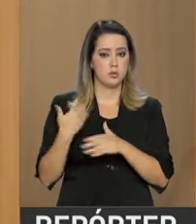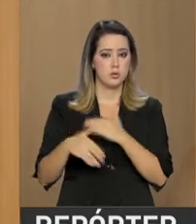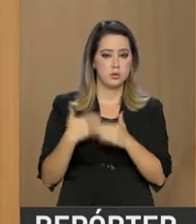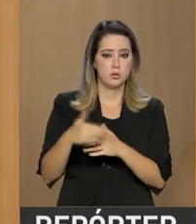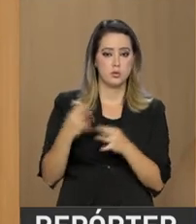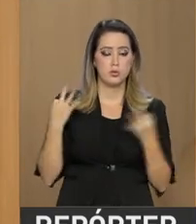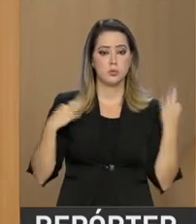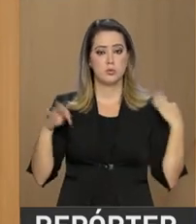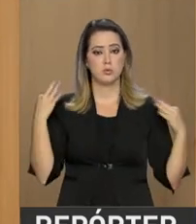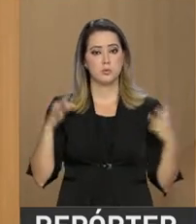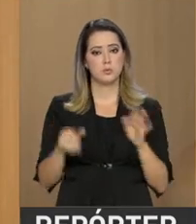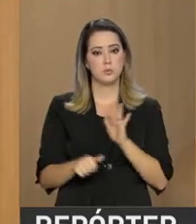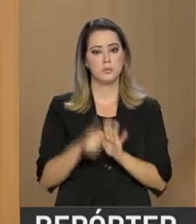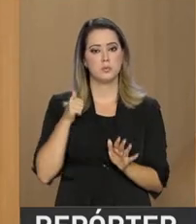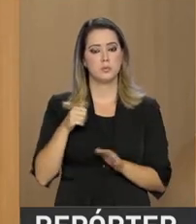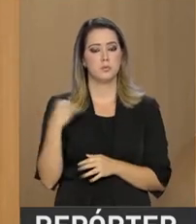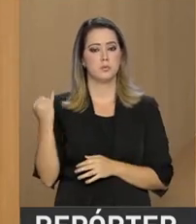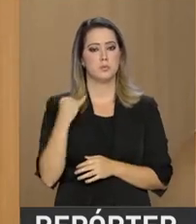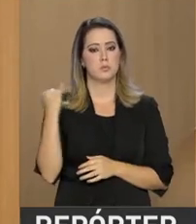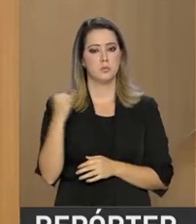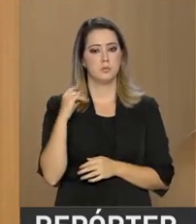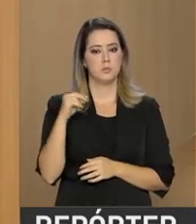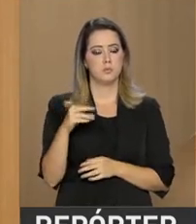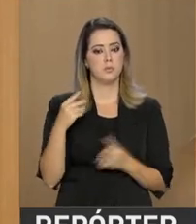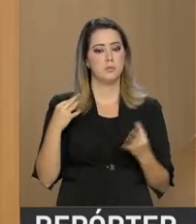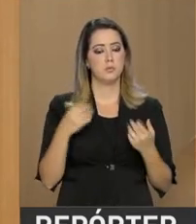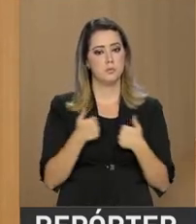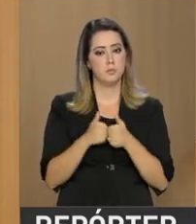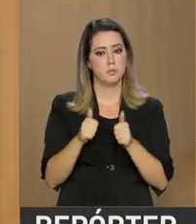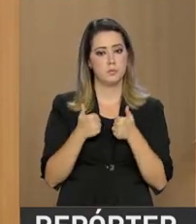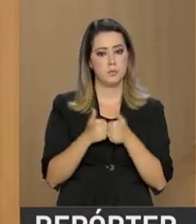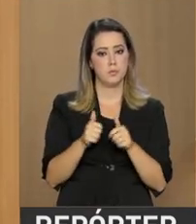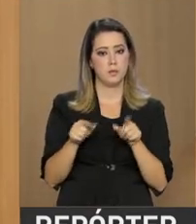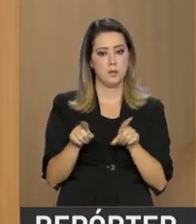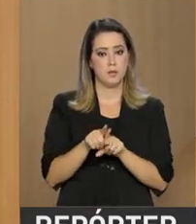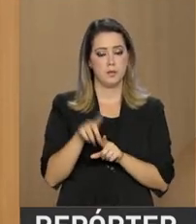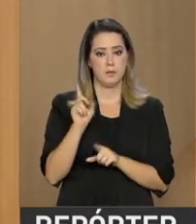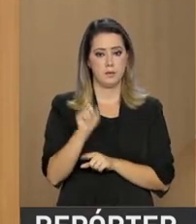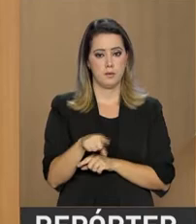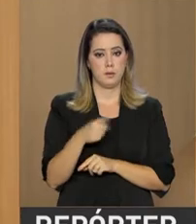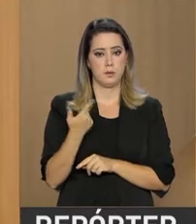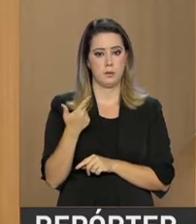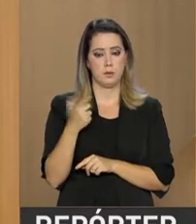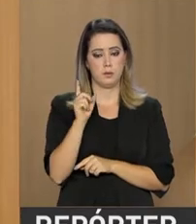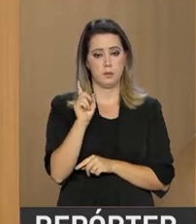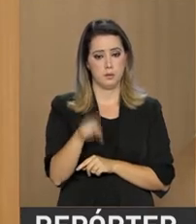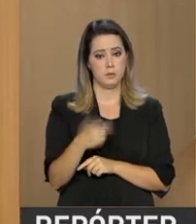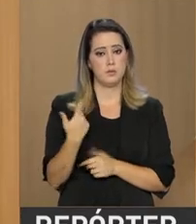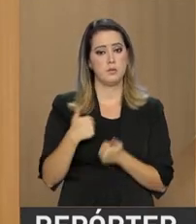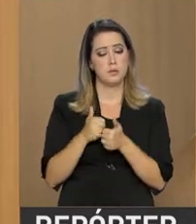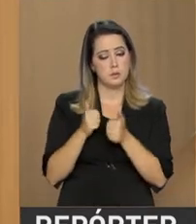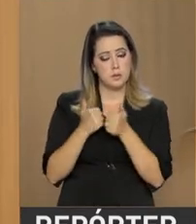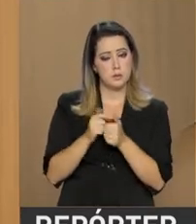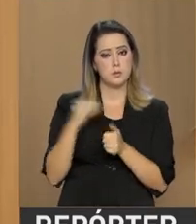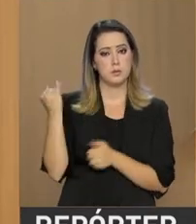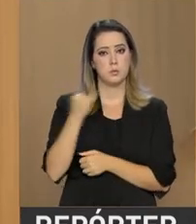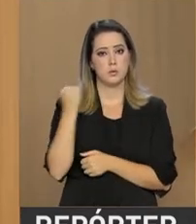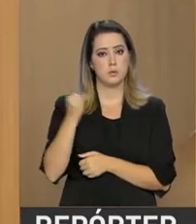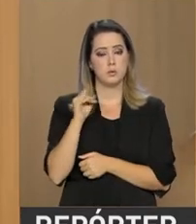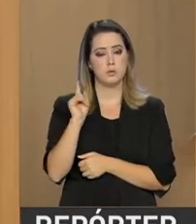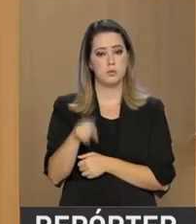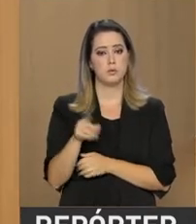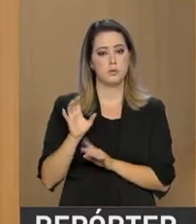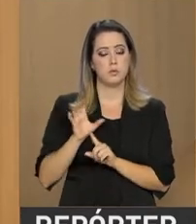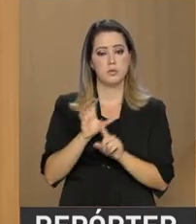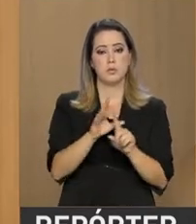do turismo. Primeiro impacto no transporte para o deslocamento, tanto se for aéreo ou terrestre. Você vai